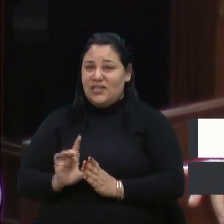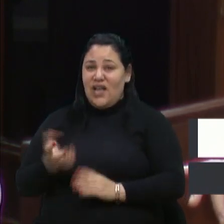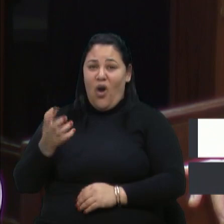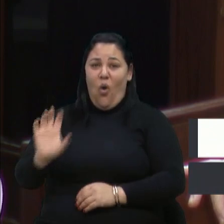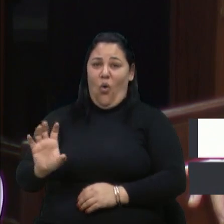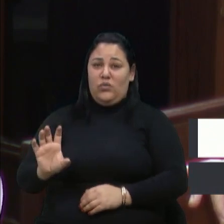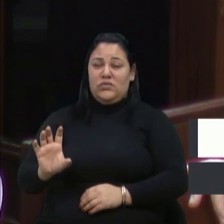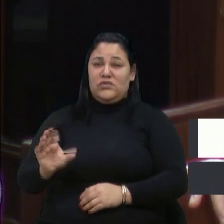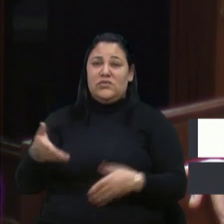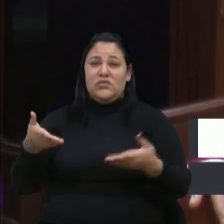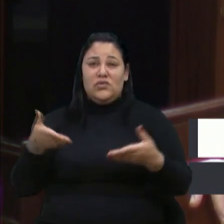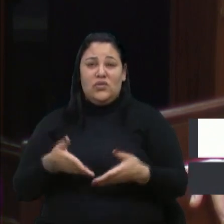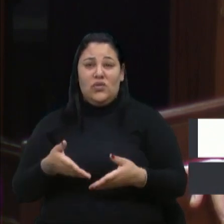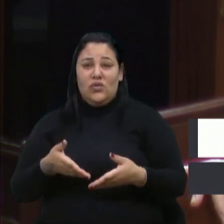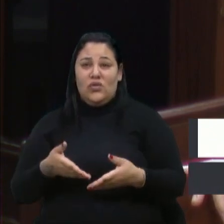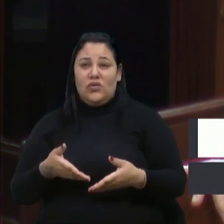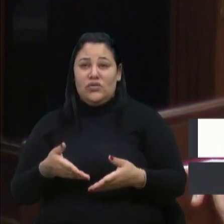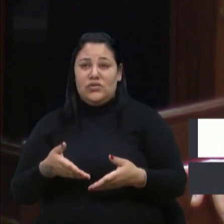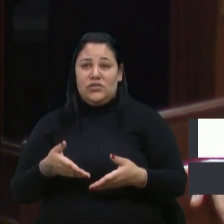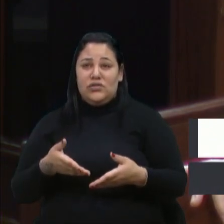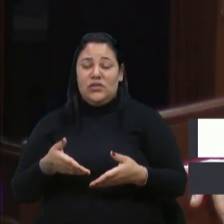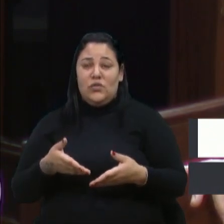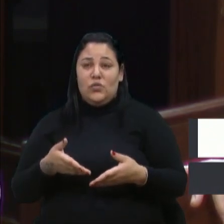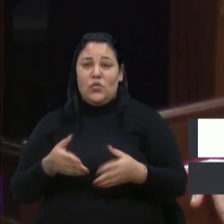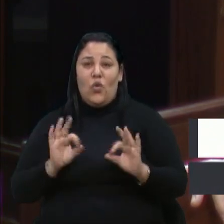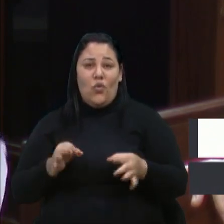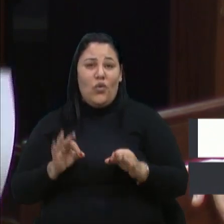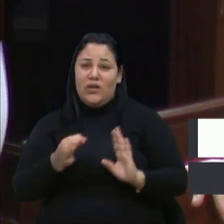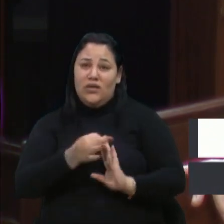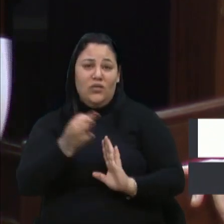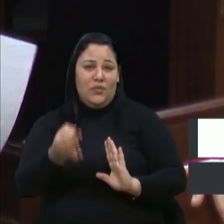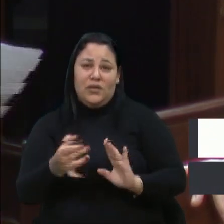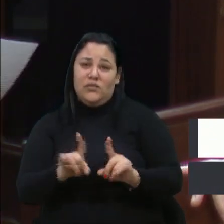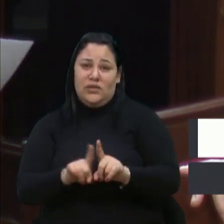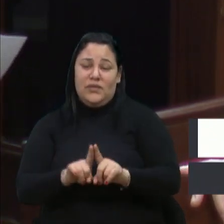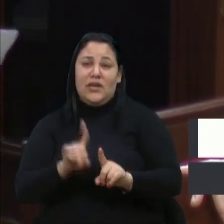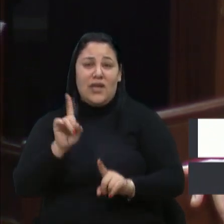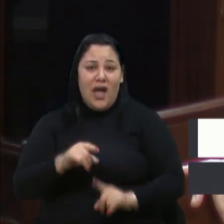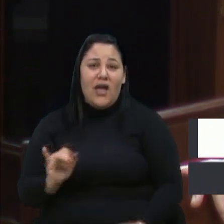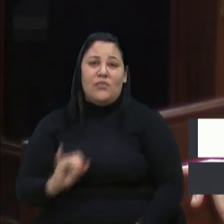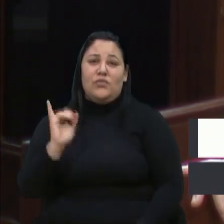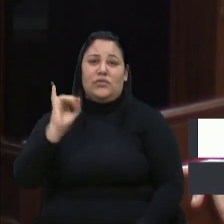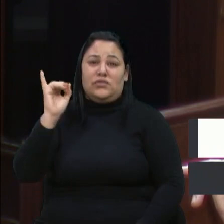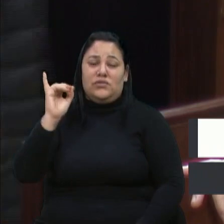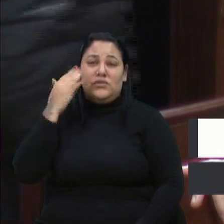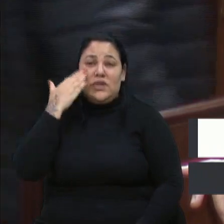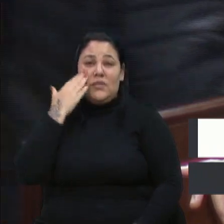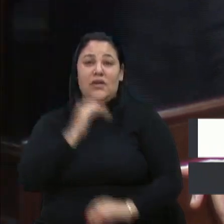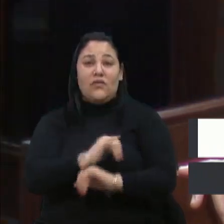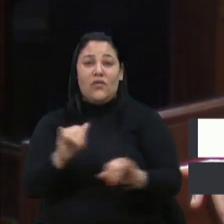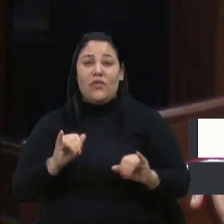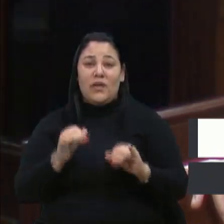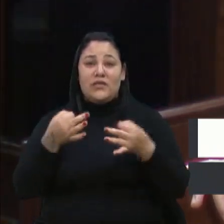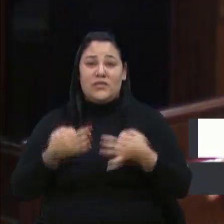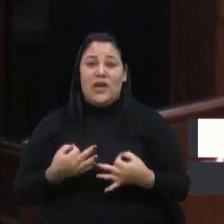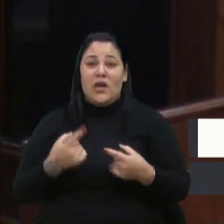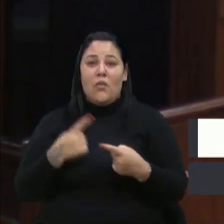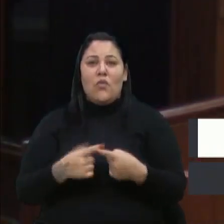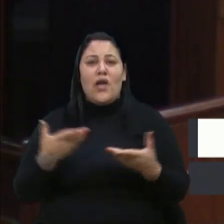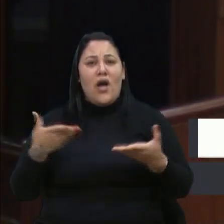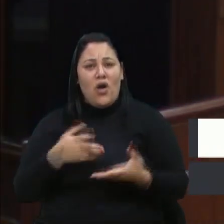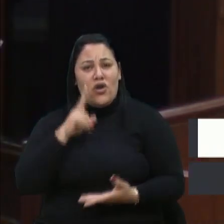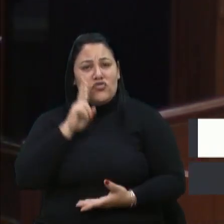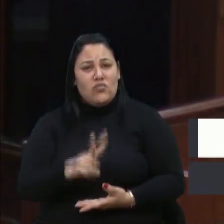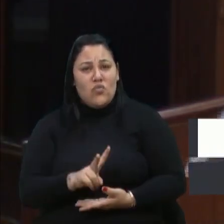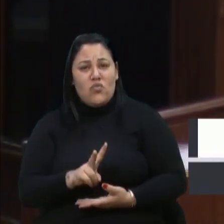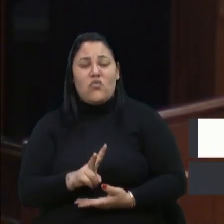estão convergindo na mesma opinião. E isso é importante, porque agora nós podemos olhar para